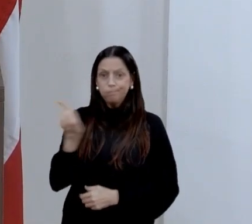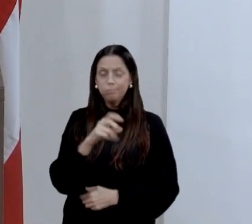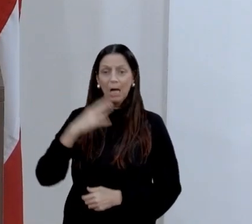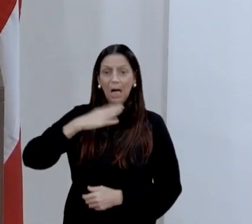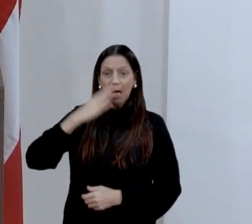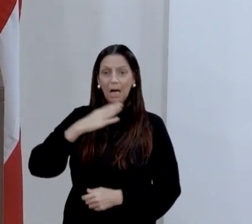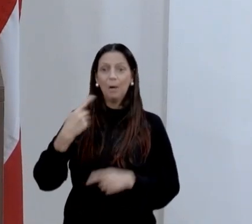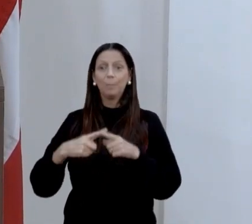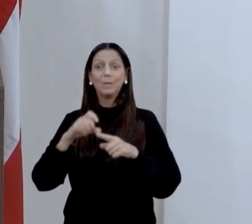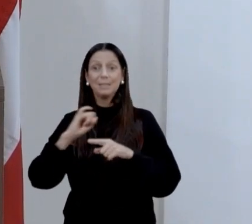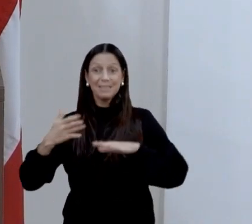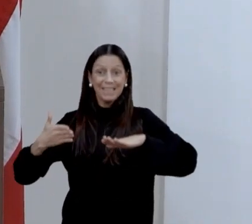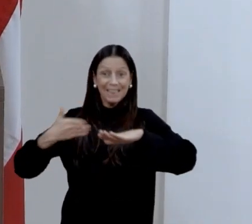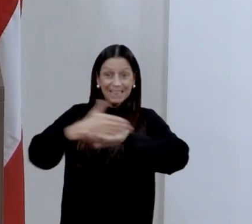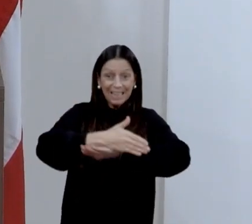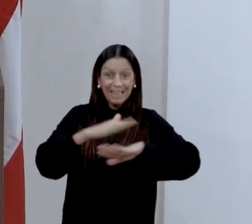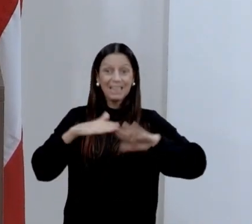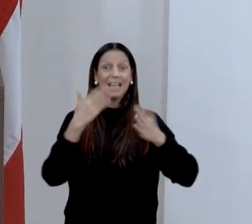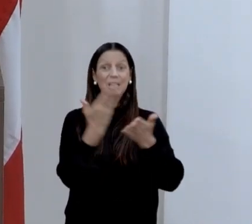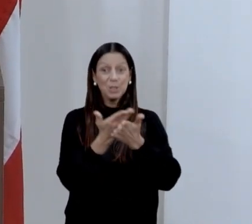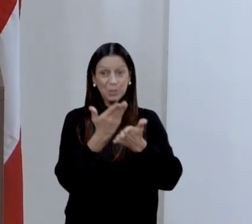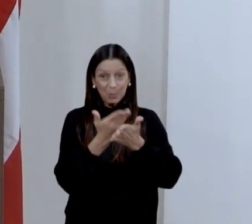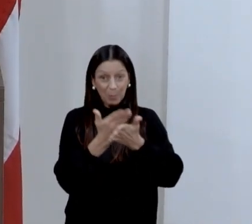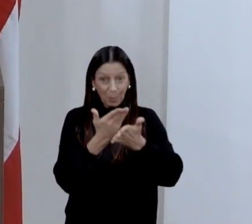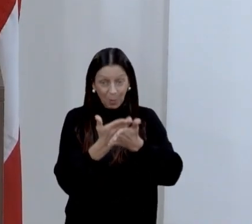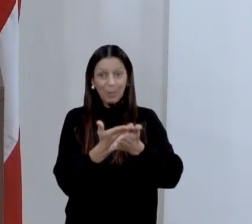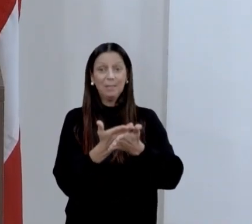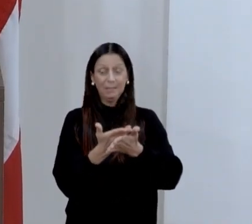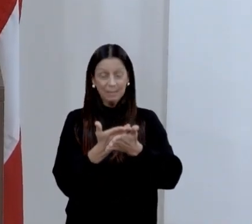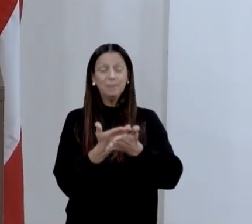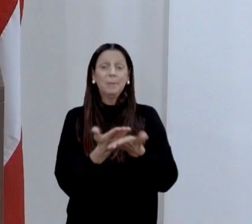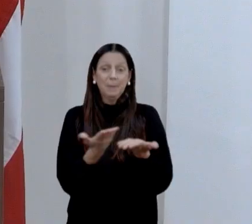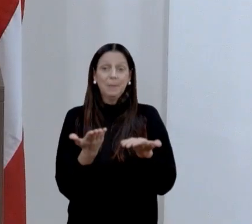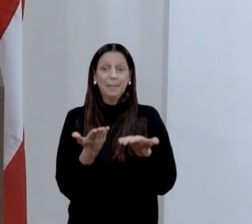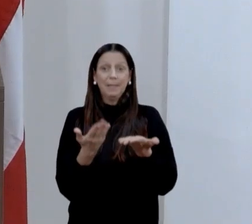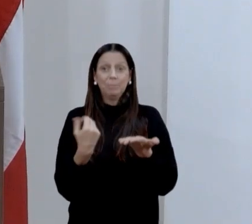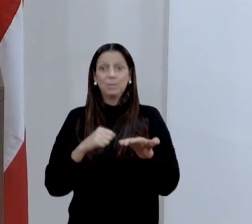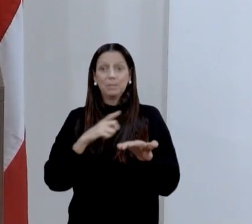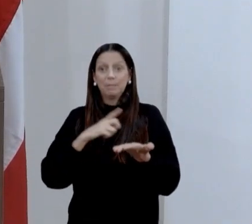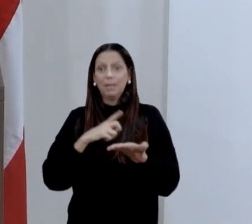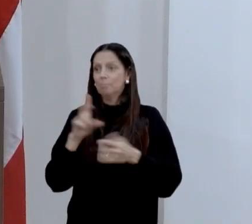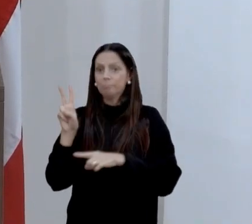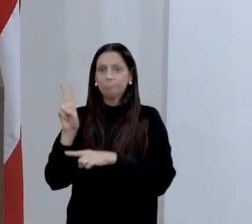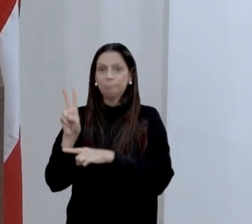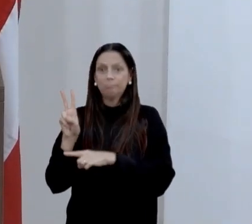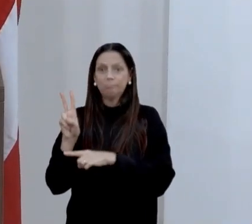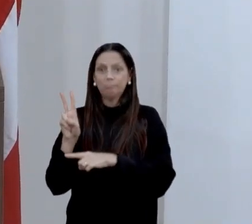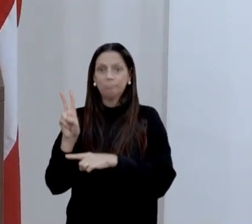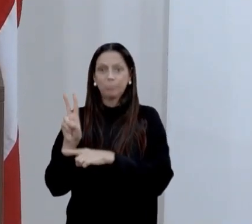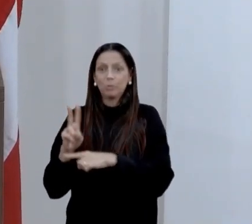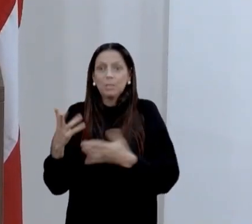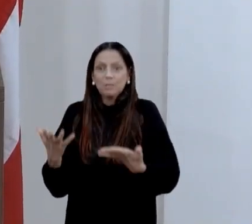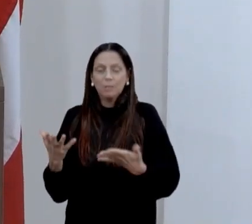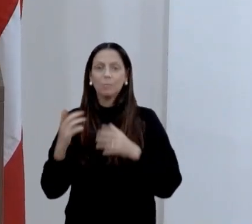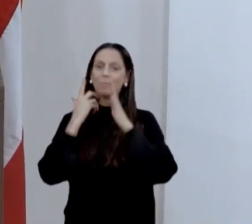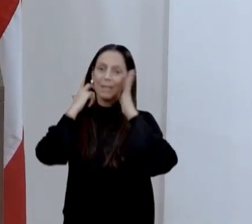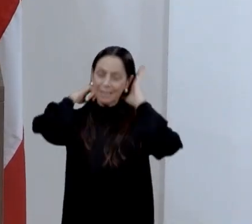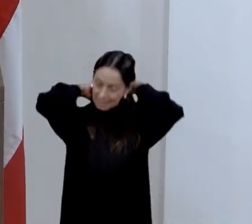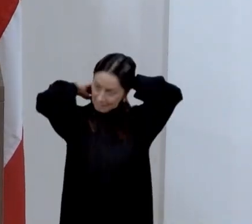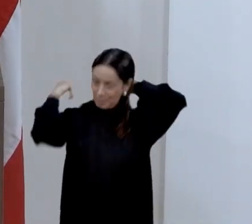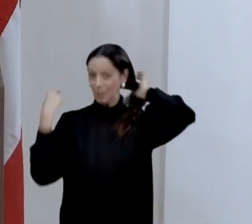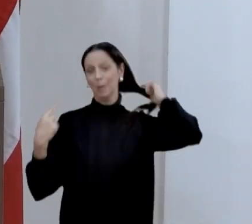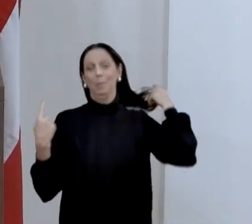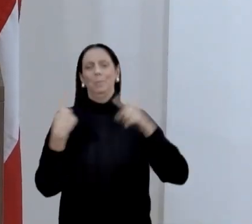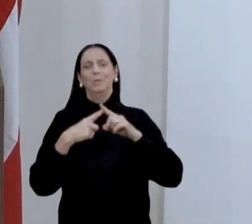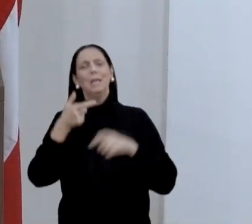da escola do CI, com todo respeito, por mais que essa capacitação teórica que eles vão ter aqui, não vão conseguir resolver e não vão conseguir proteger